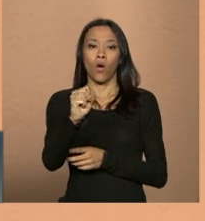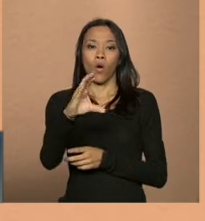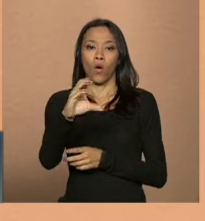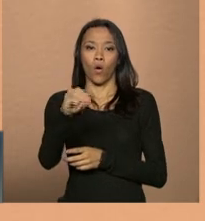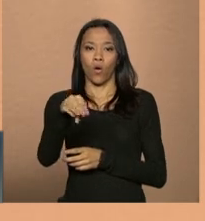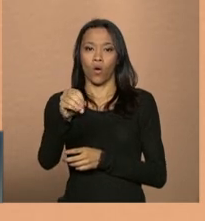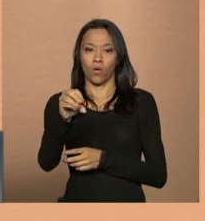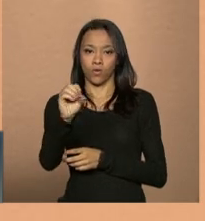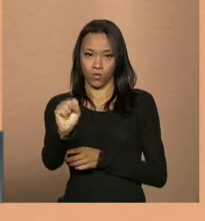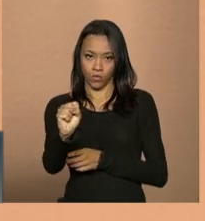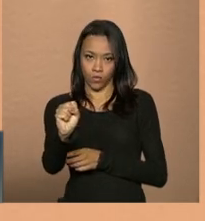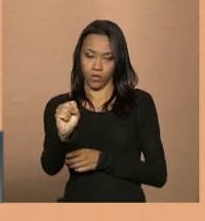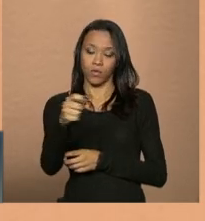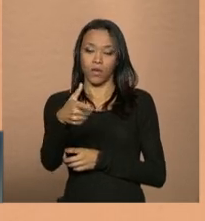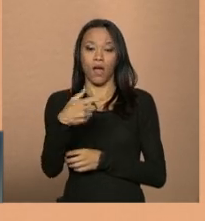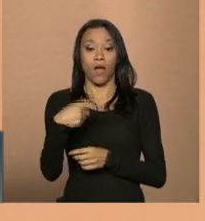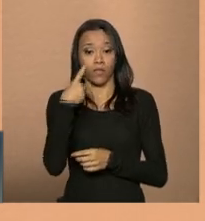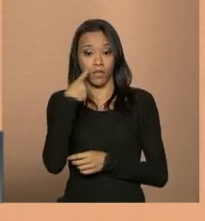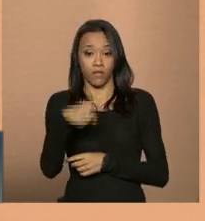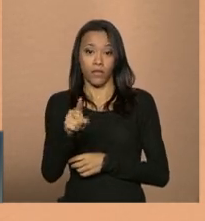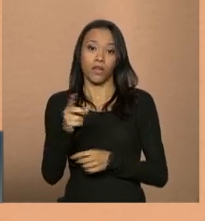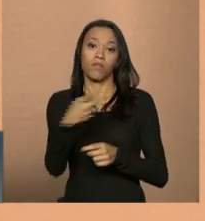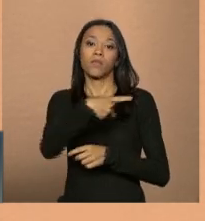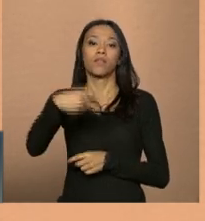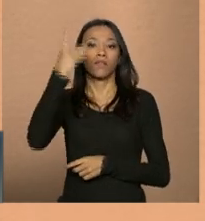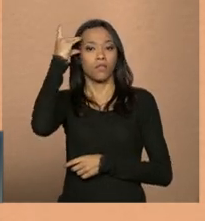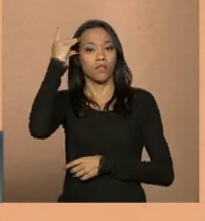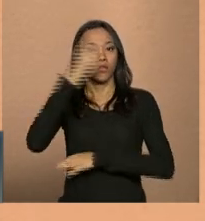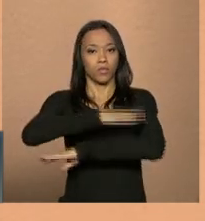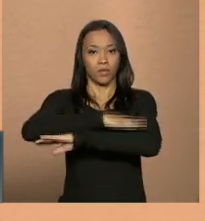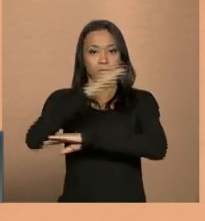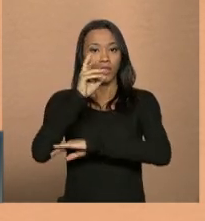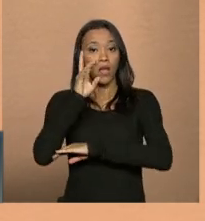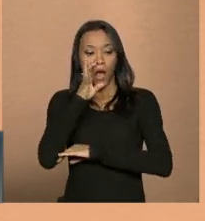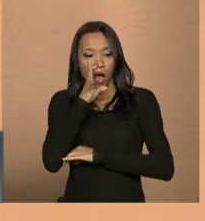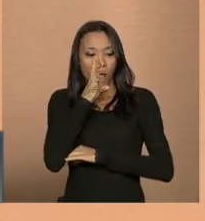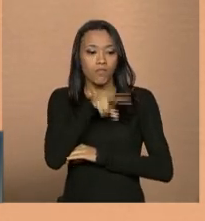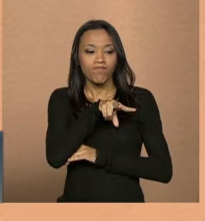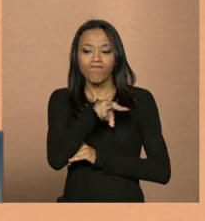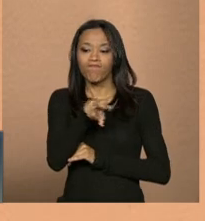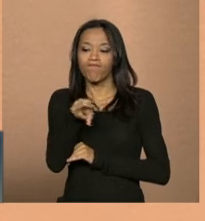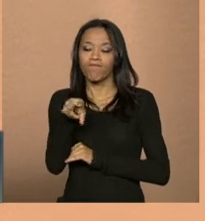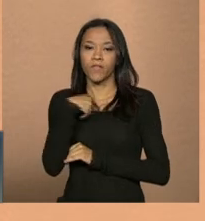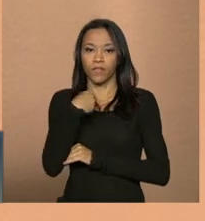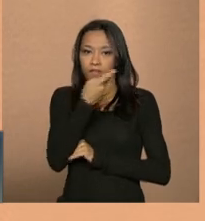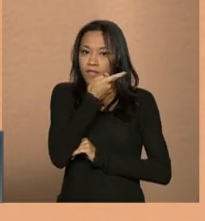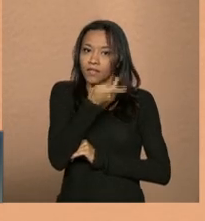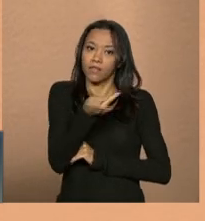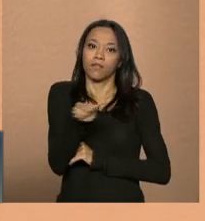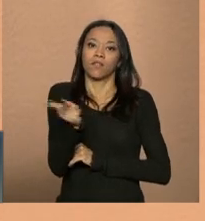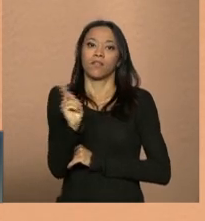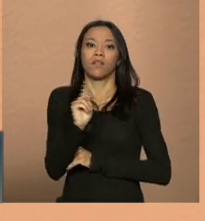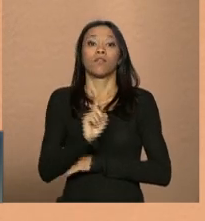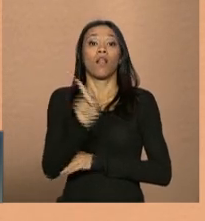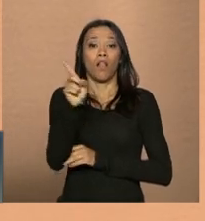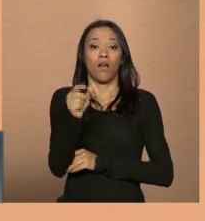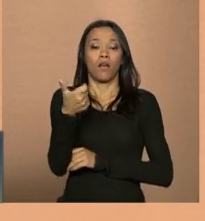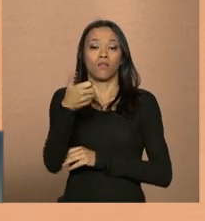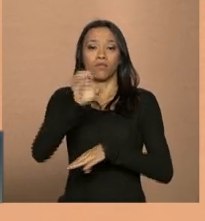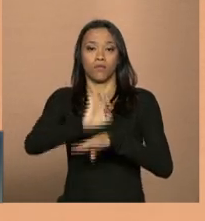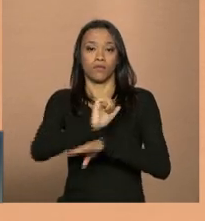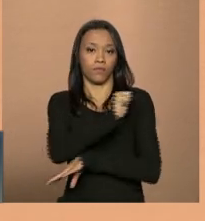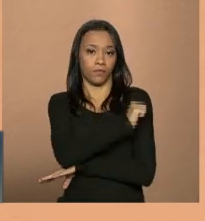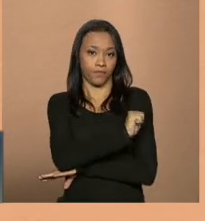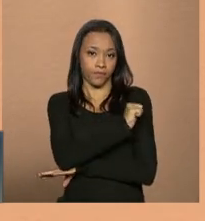Roussef na janela desse apartamento que ela está conhecendo visitando ali no Rio de Janeiro